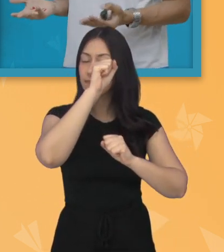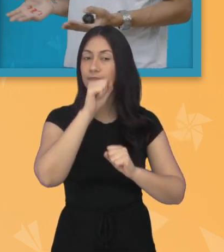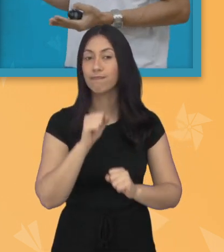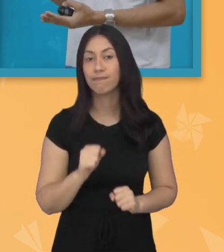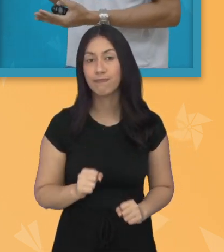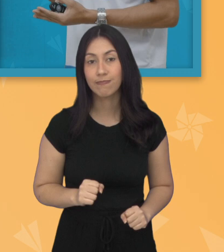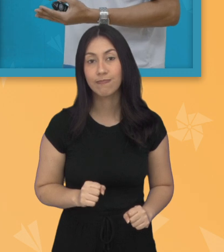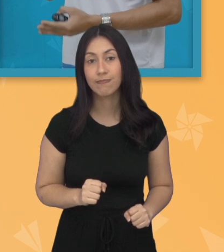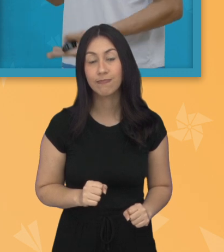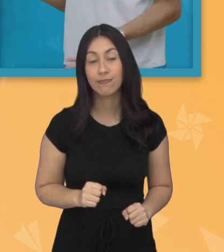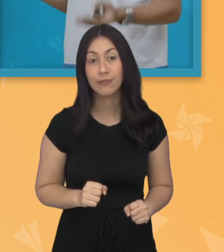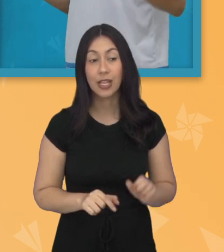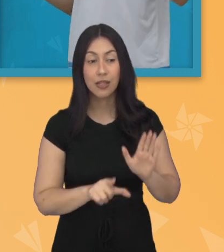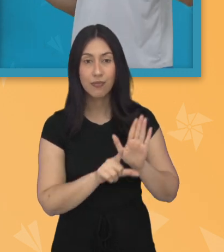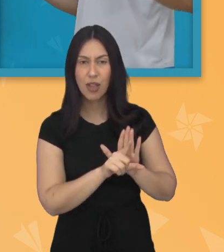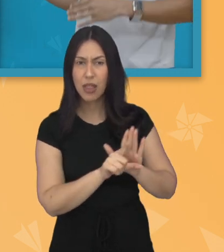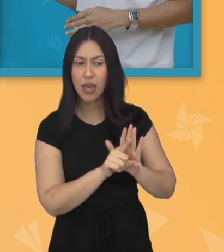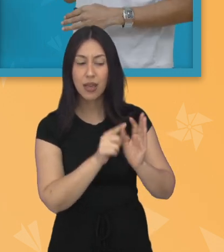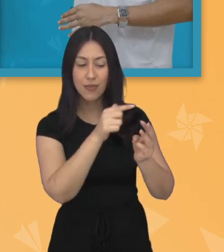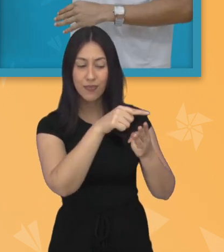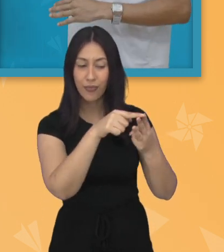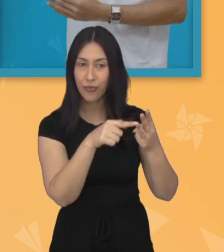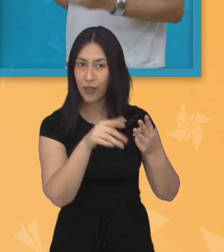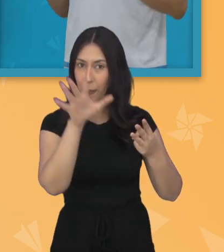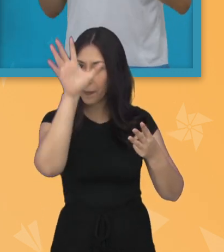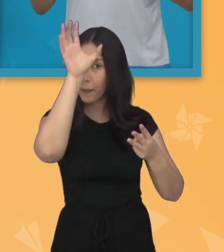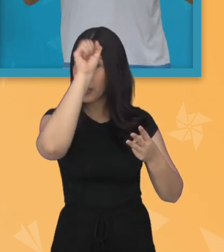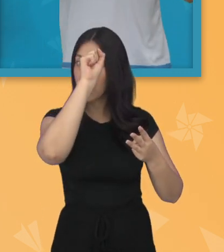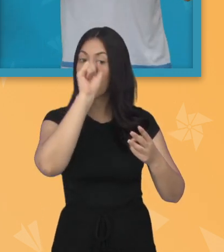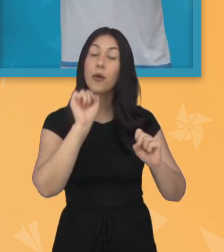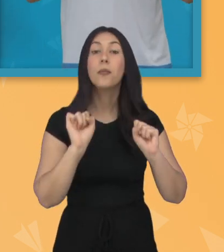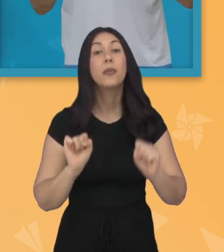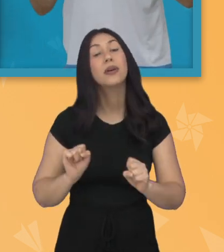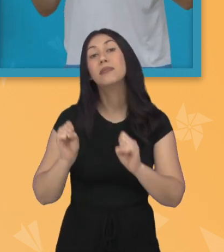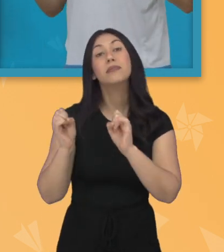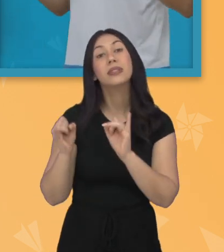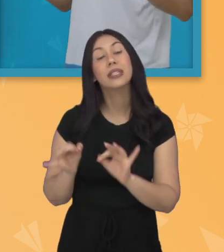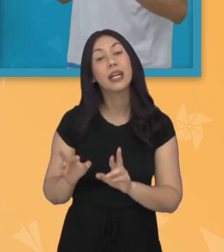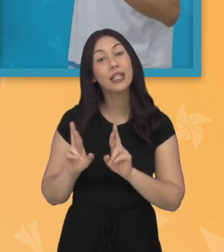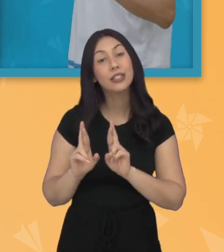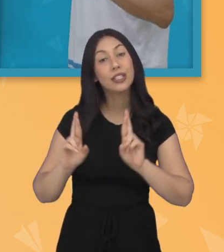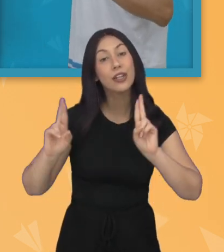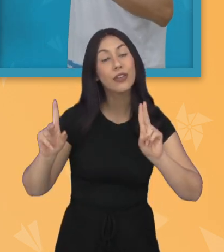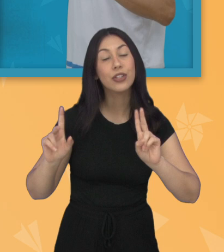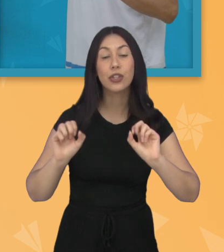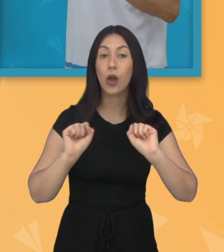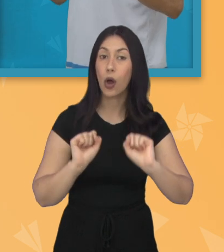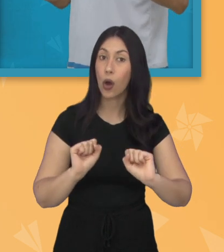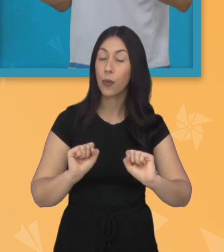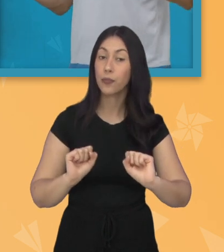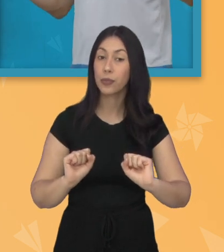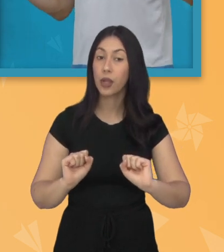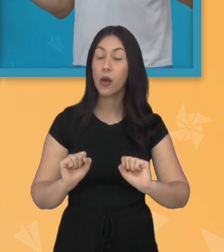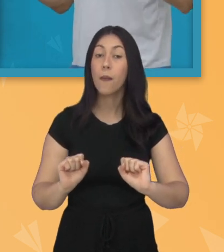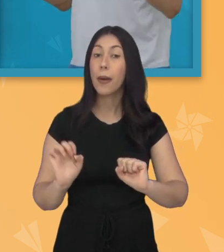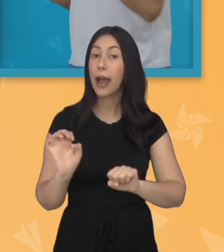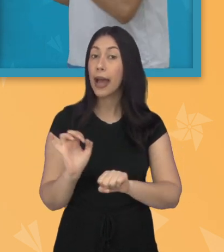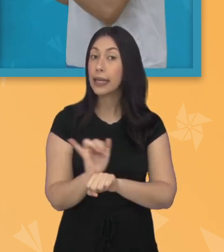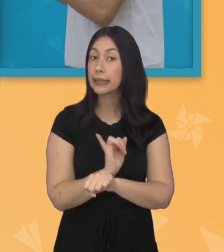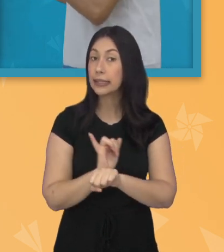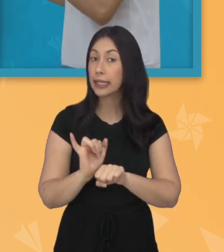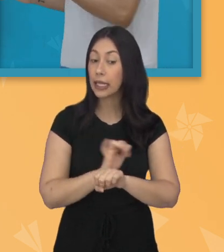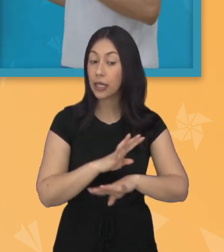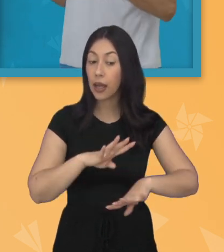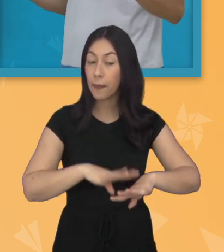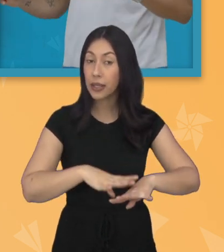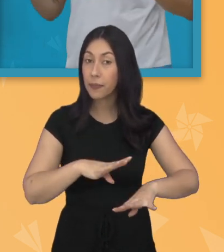cálculo estequiométrico das leis ponderais, a gente pode definir ela também de outras maneiras assim, que é o método matemático para